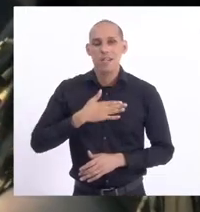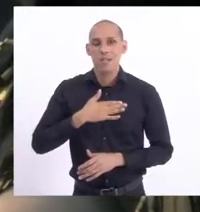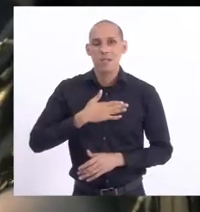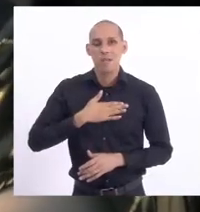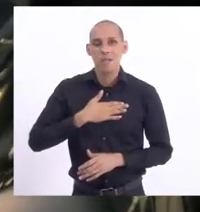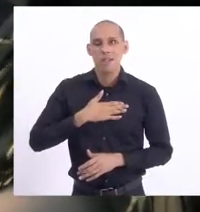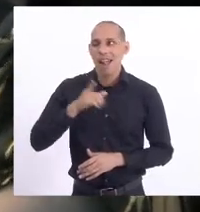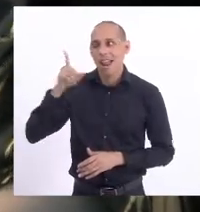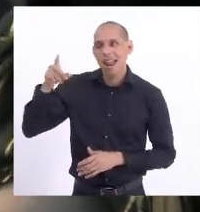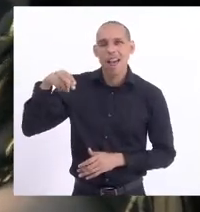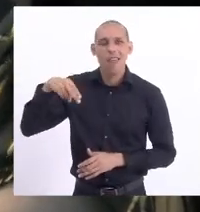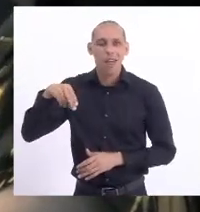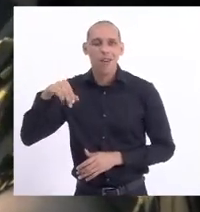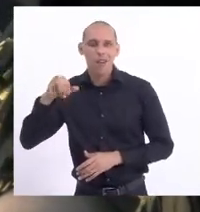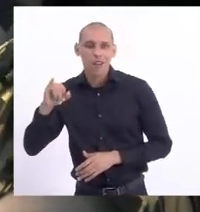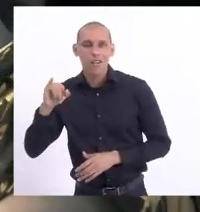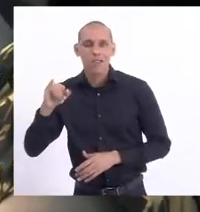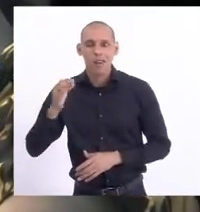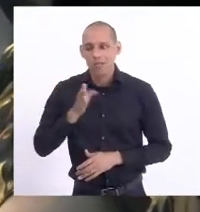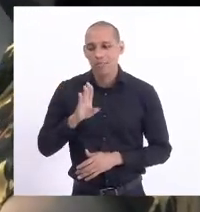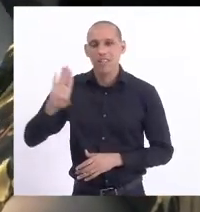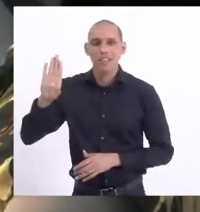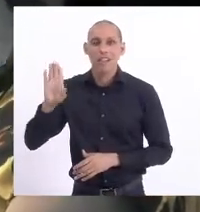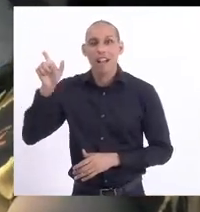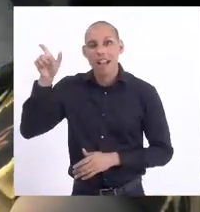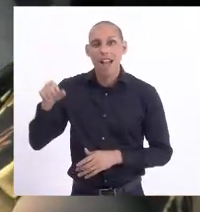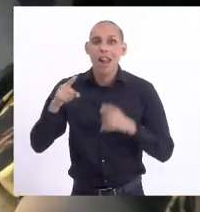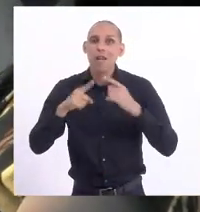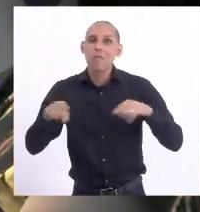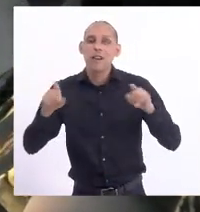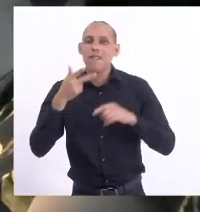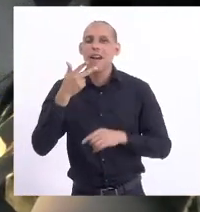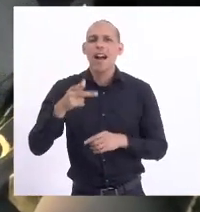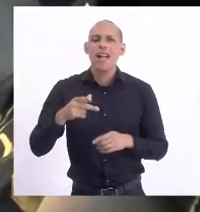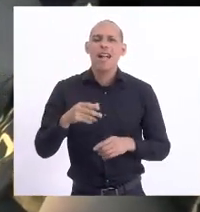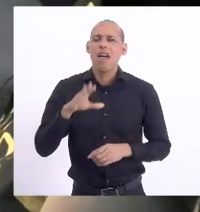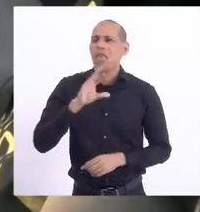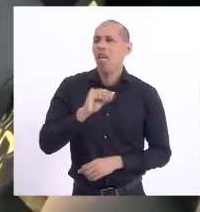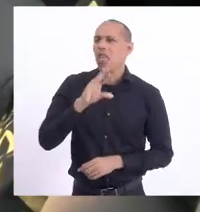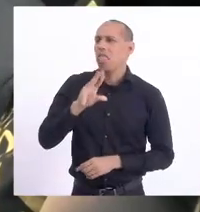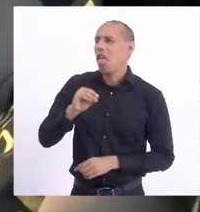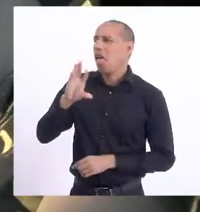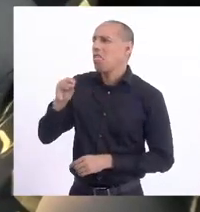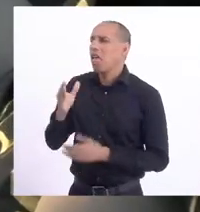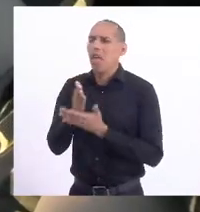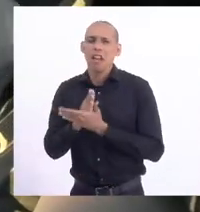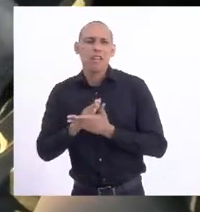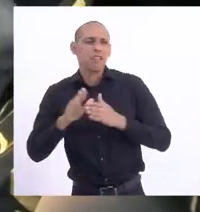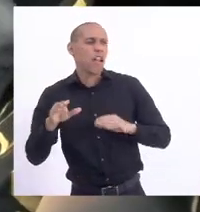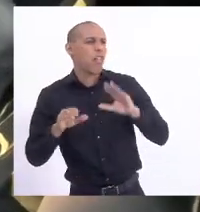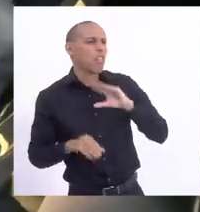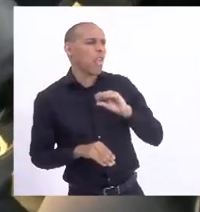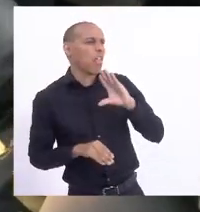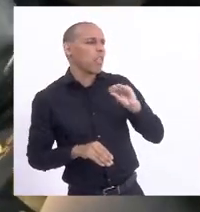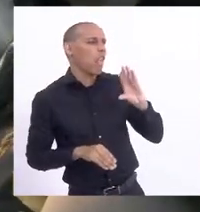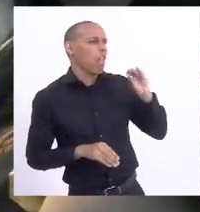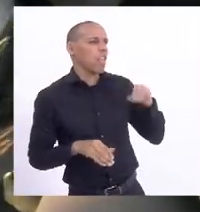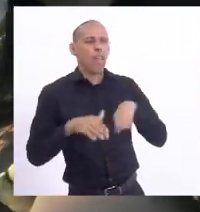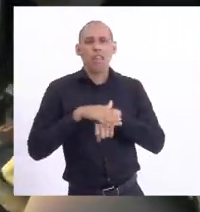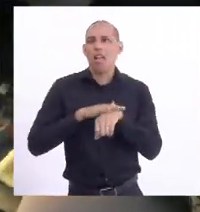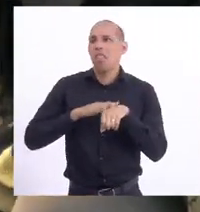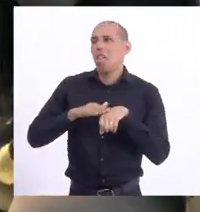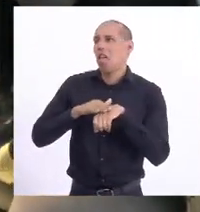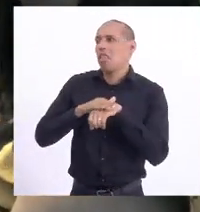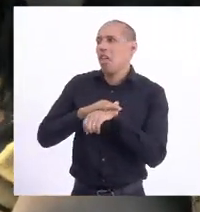Iguaçu, e a música dela começava assim: chega de blá, blá, blá, de ti, ti, ti, de conversa, pra